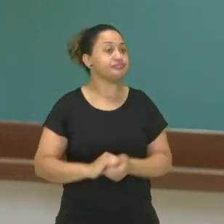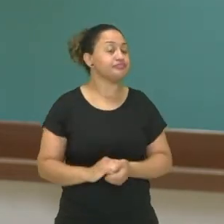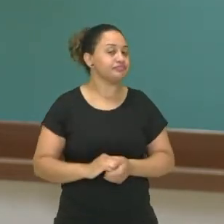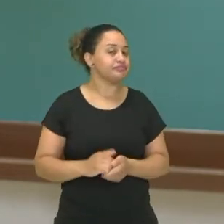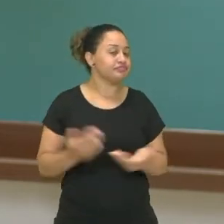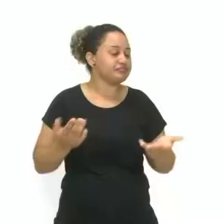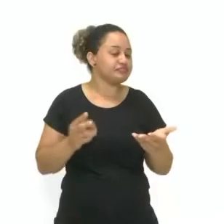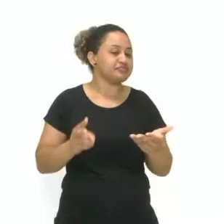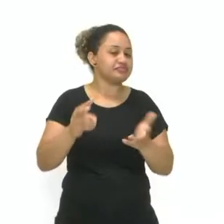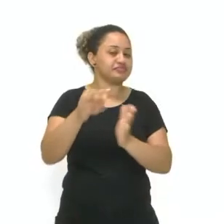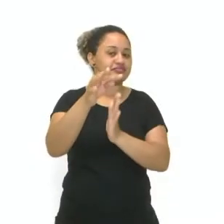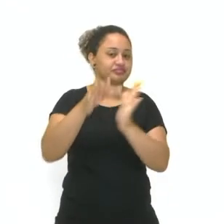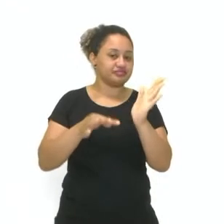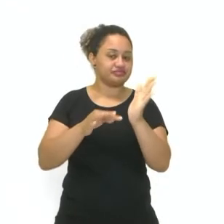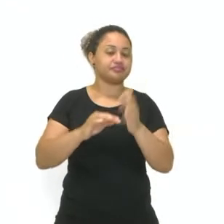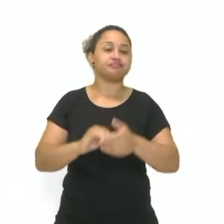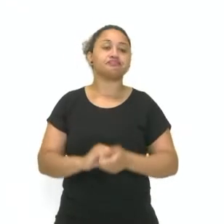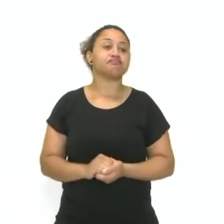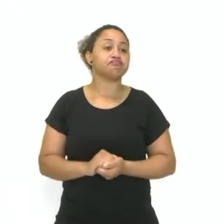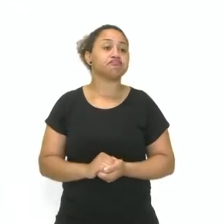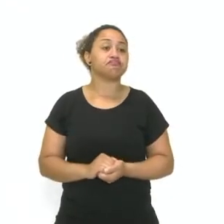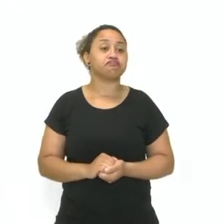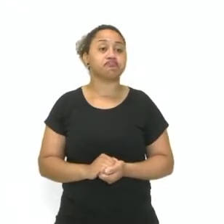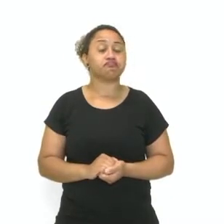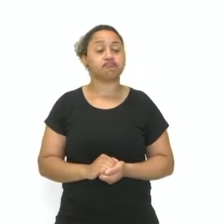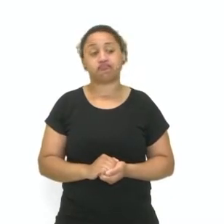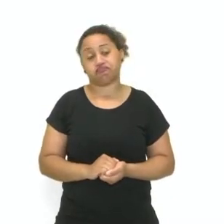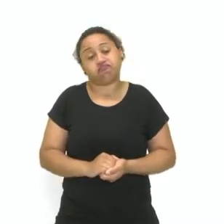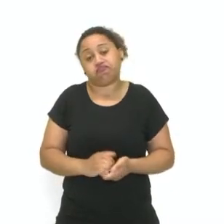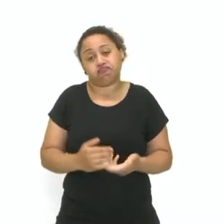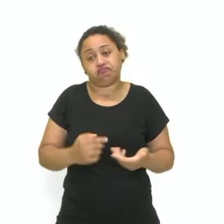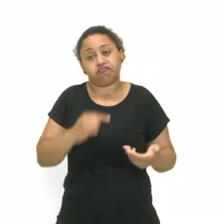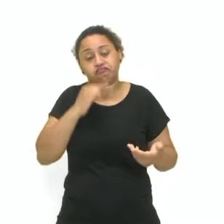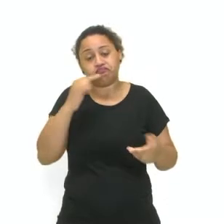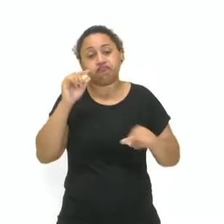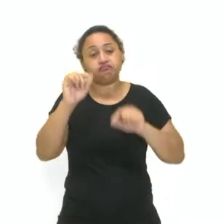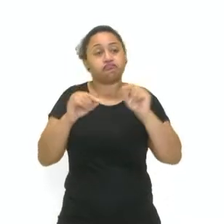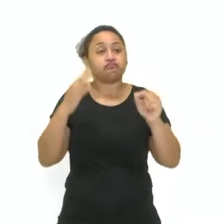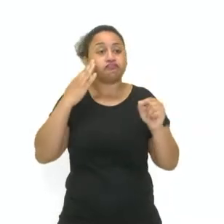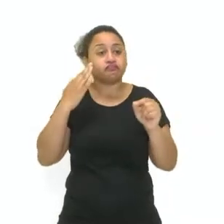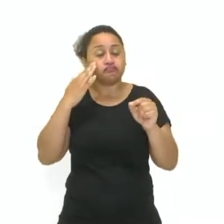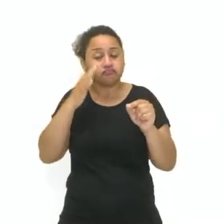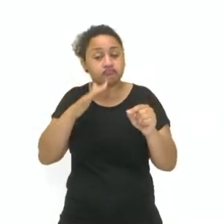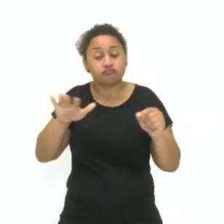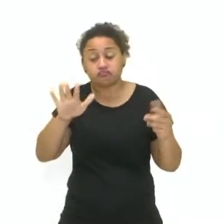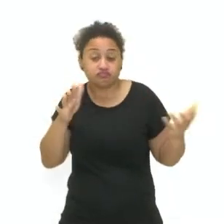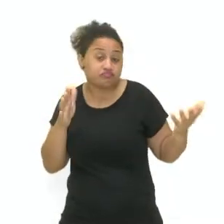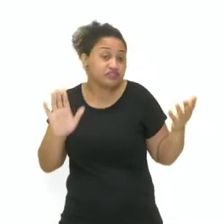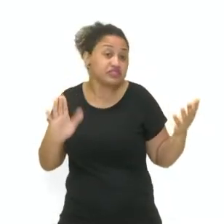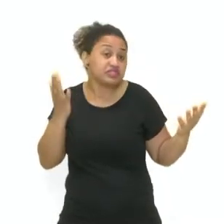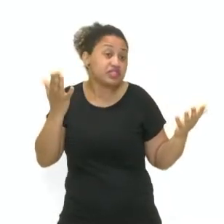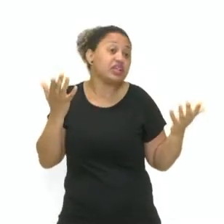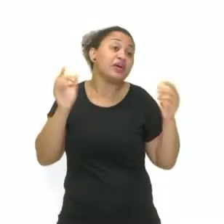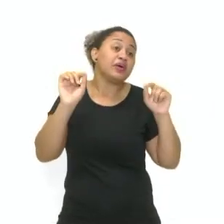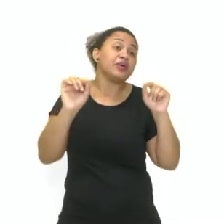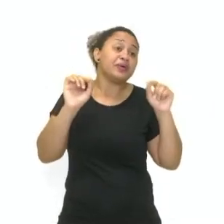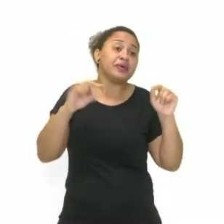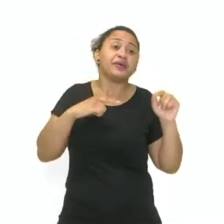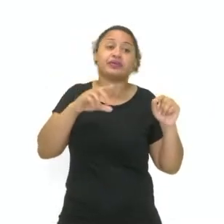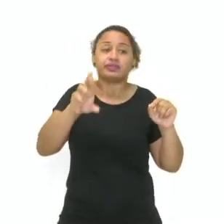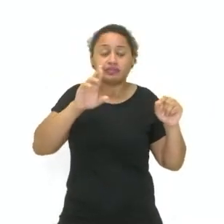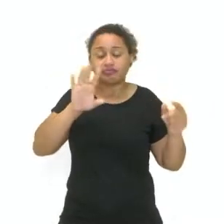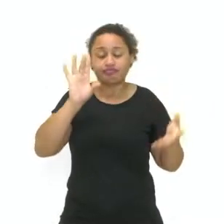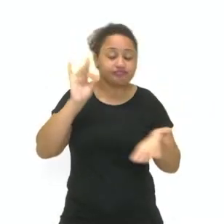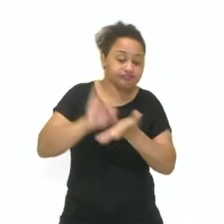Seguimos com o texto. Não tendo como predicar ambas as premissas falsas, resta a conclusão pelo socorro imediato